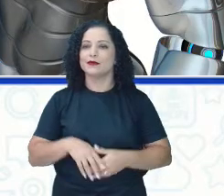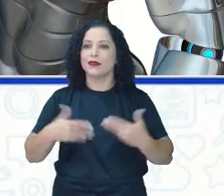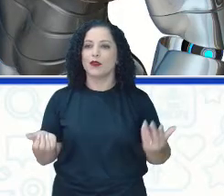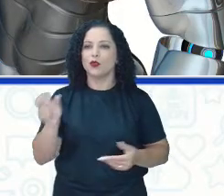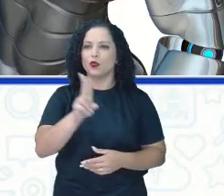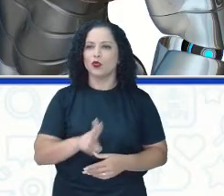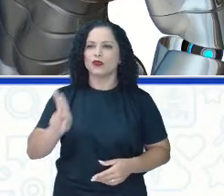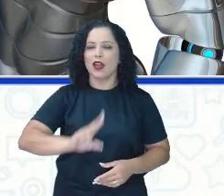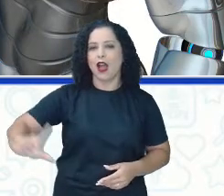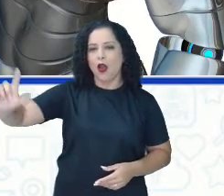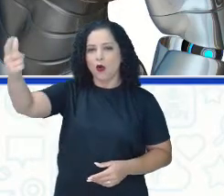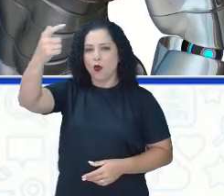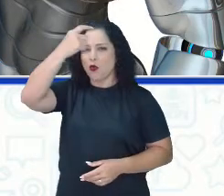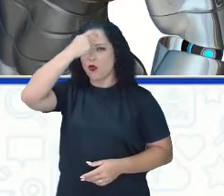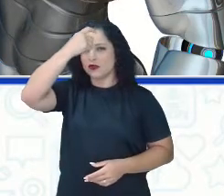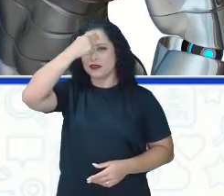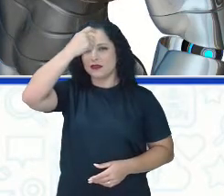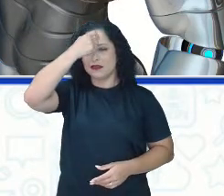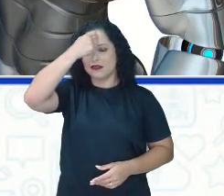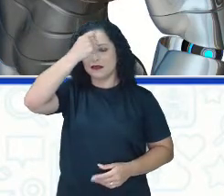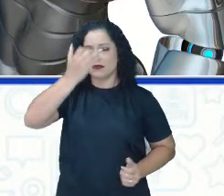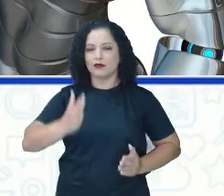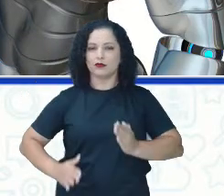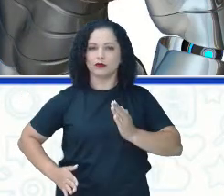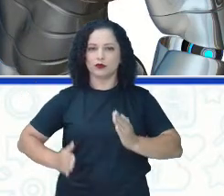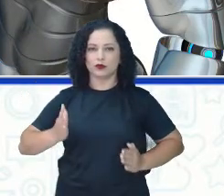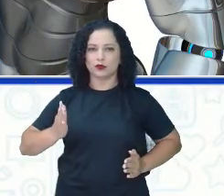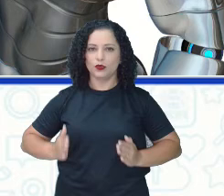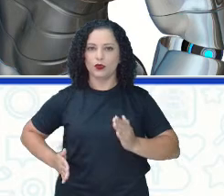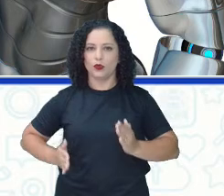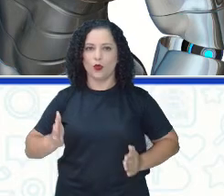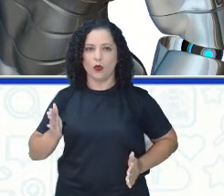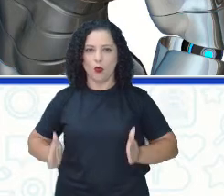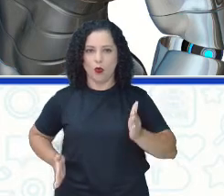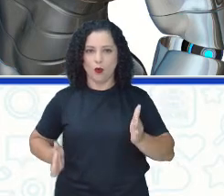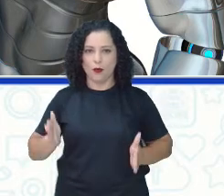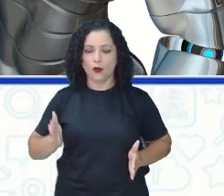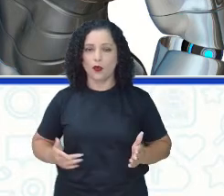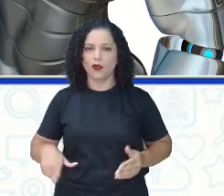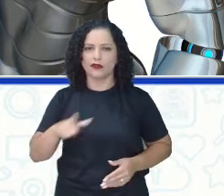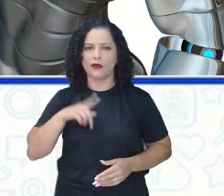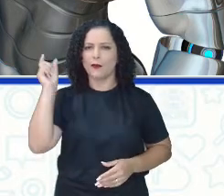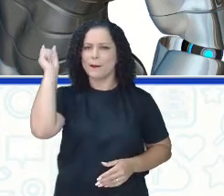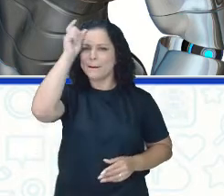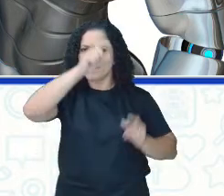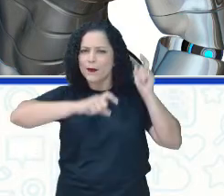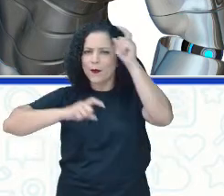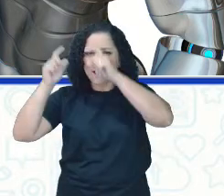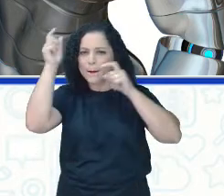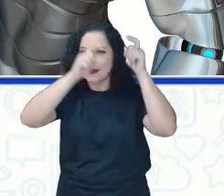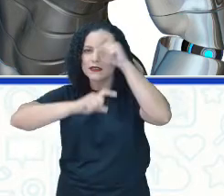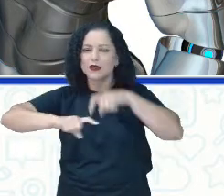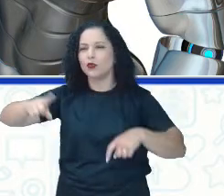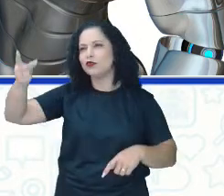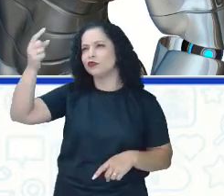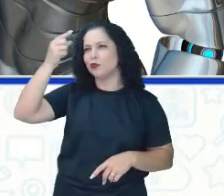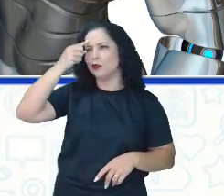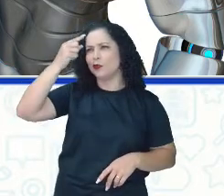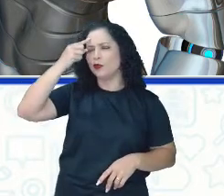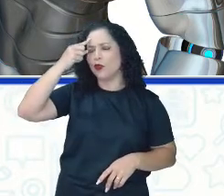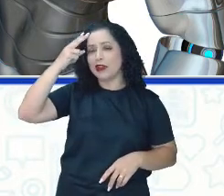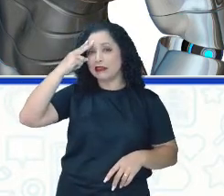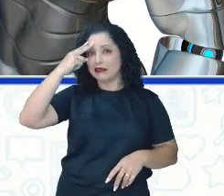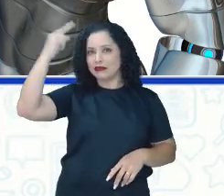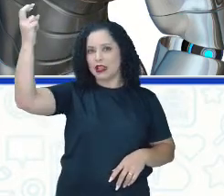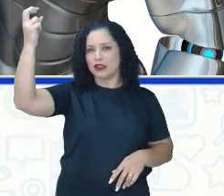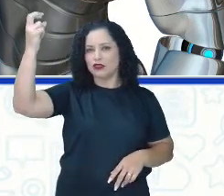da consciência robótica em filmes e livros fez despertar uma preocupação nas pessoas sobre a inteligência artificial. A ideia de que